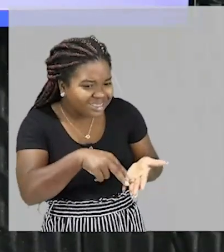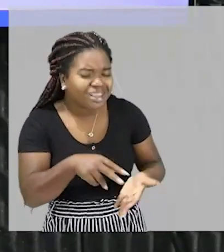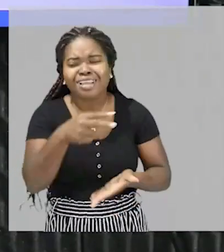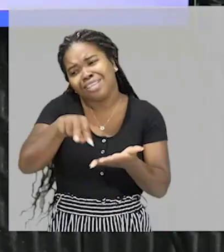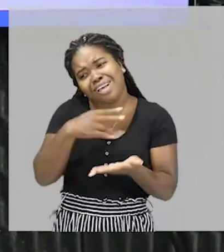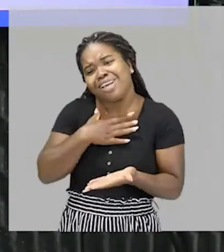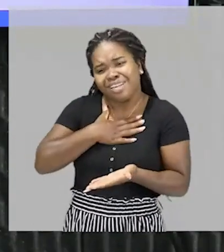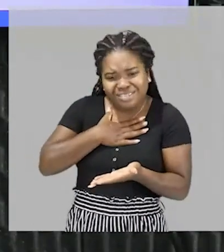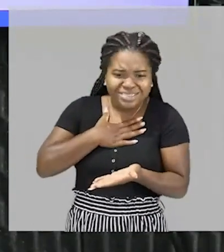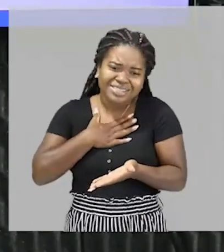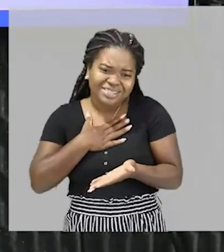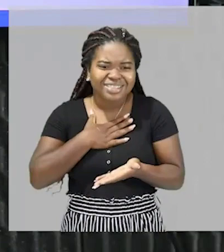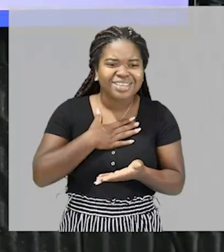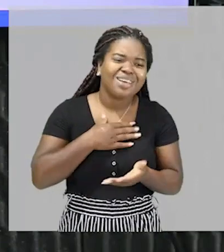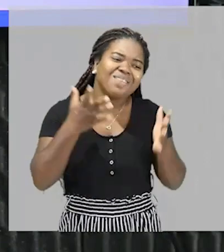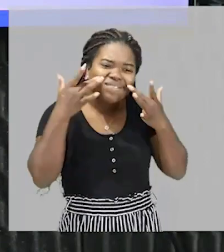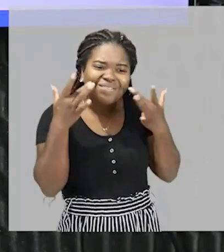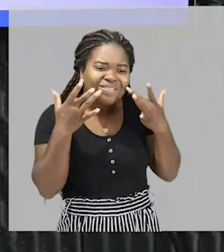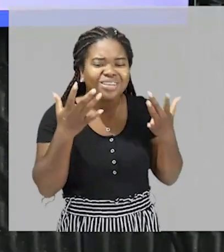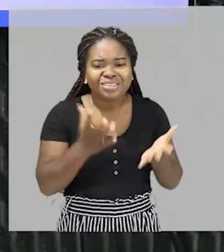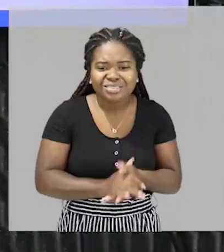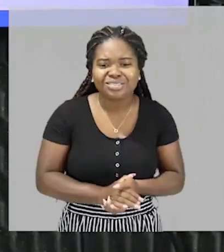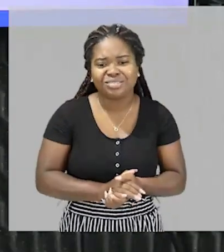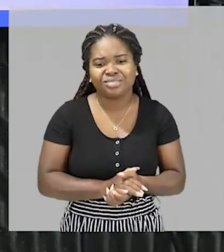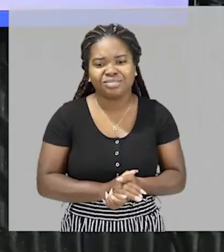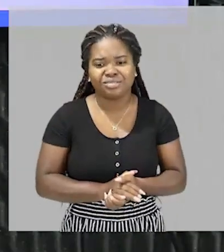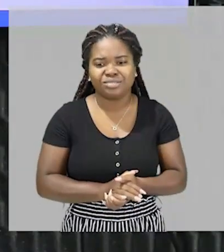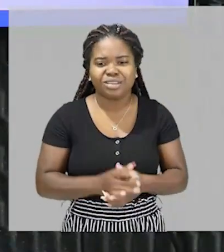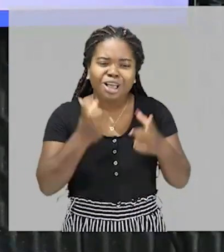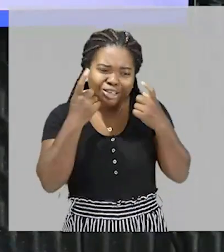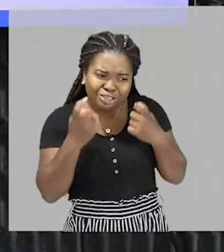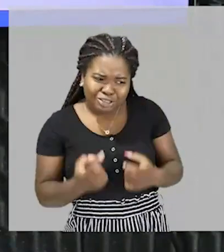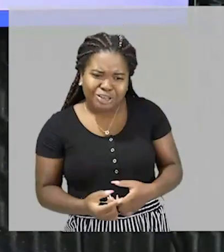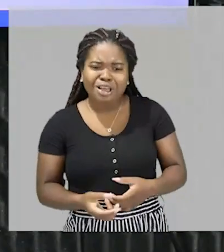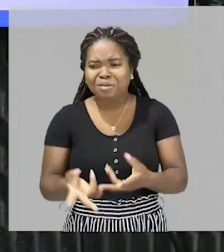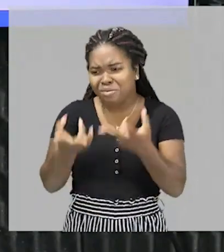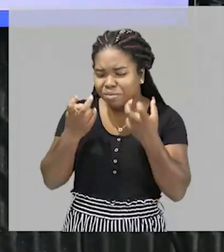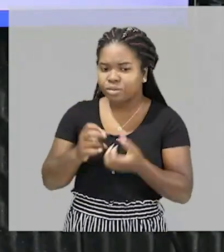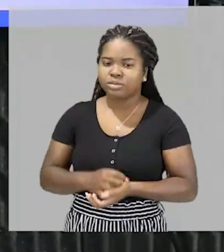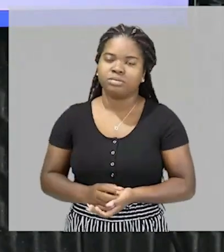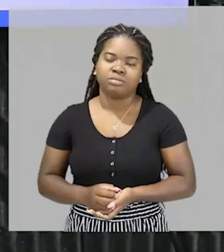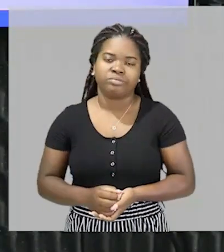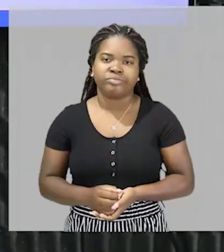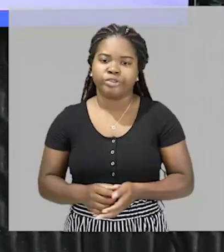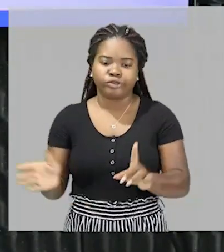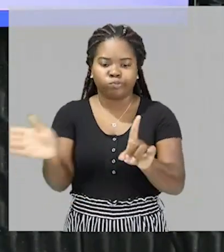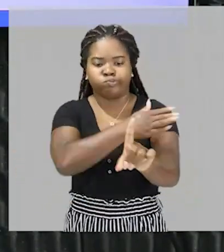uma dancinha aí pra mim. Tu faz teatro? Faz uma peça, chora pra eu ver. Dá vontade de dar uma murrada na cara, né?